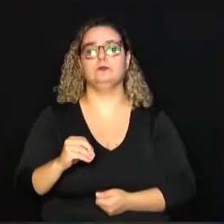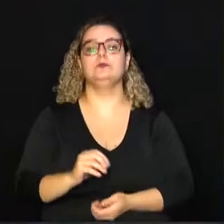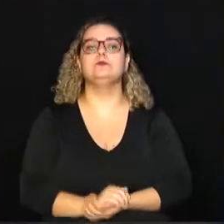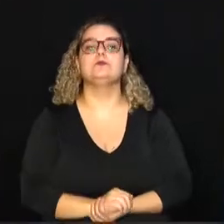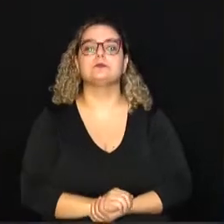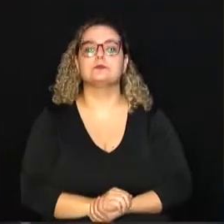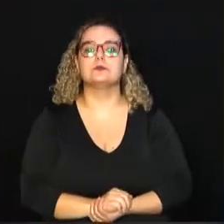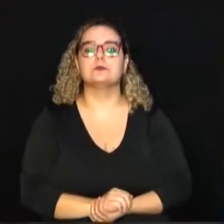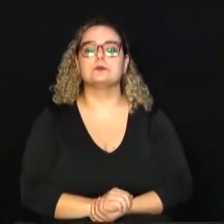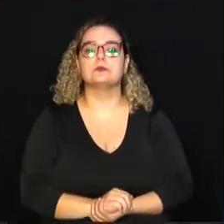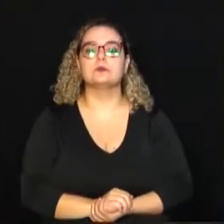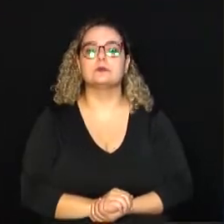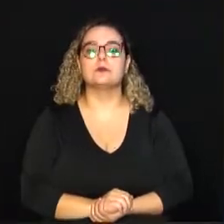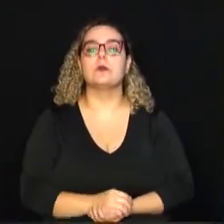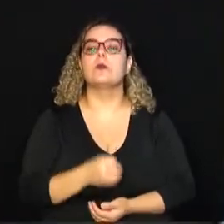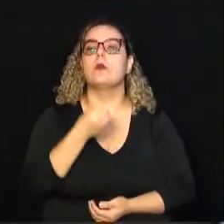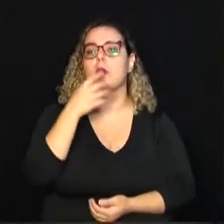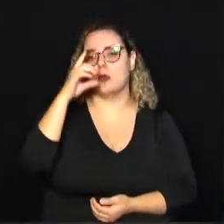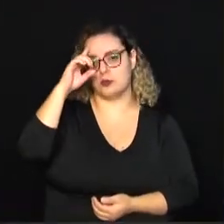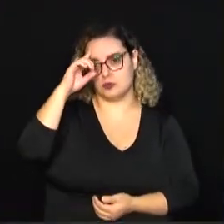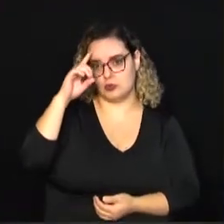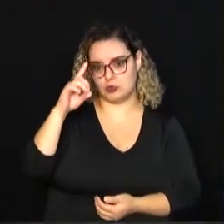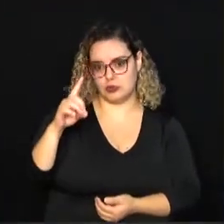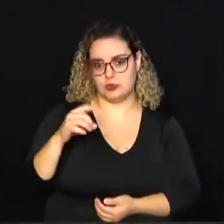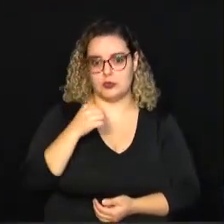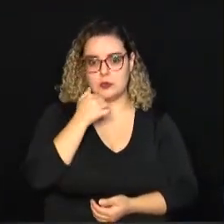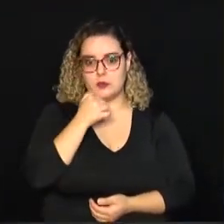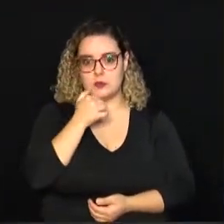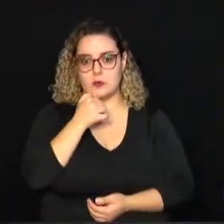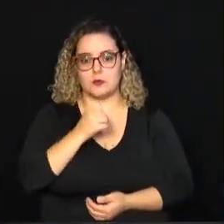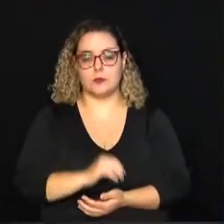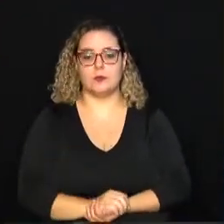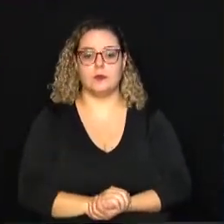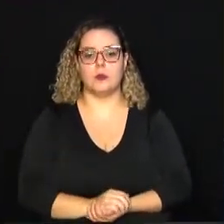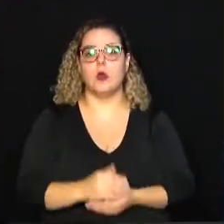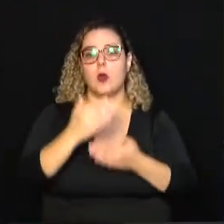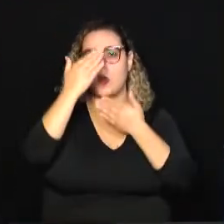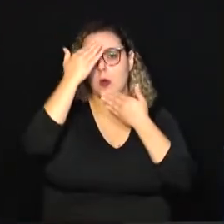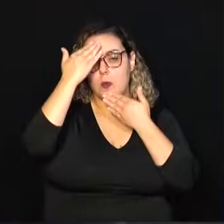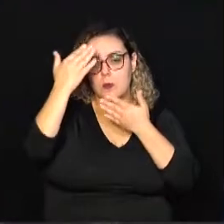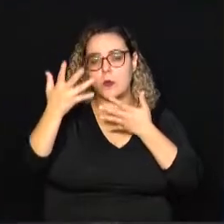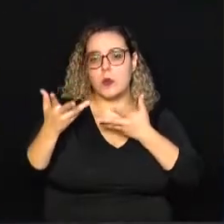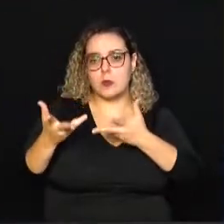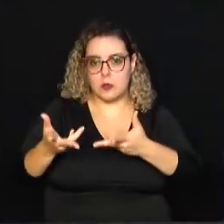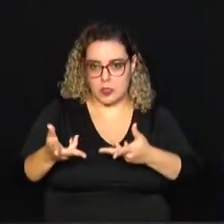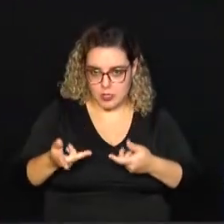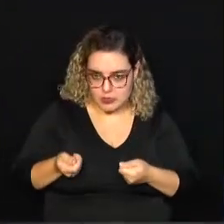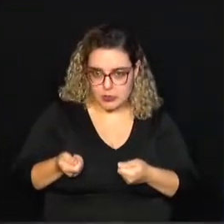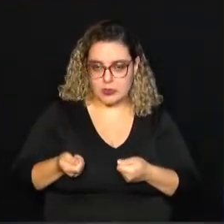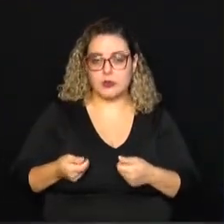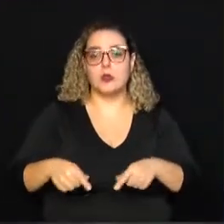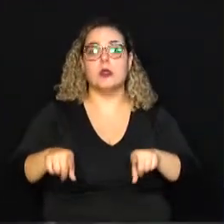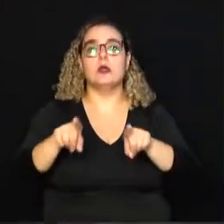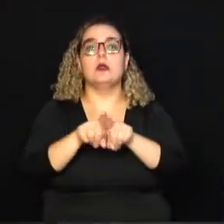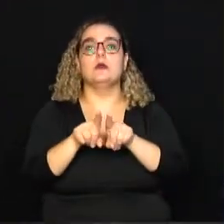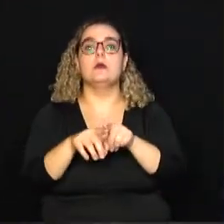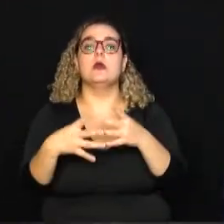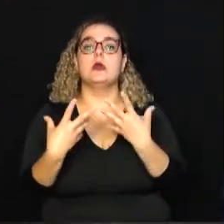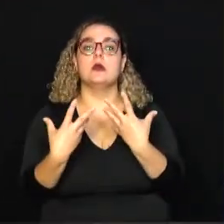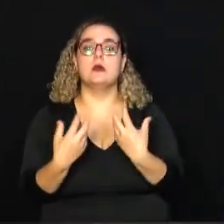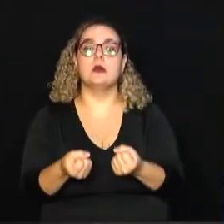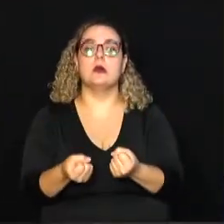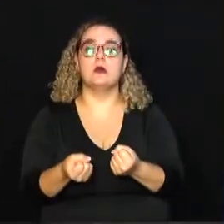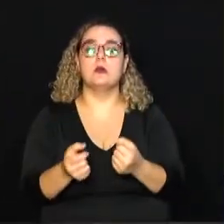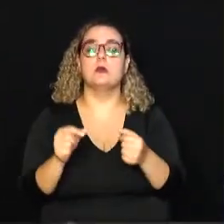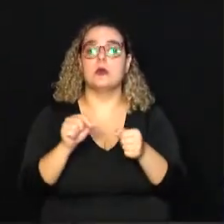Campinas. Bom dia, Pedro. E obrigado por ter aceito aí o nosso convite. E também a gente recebe para